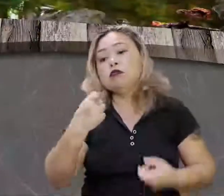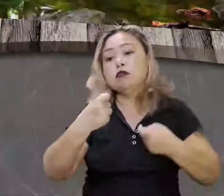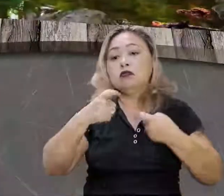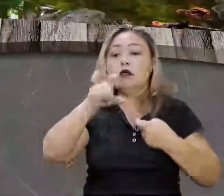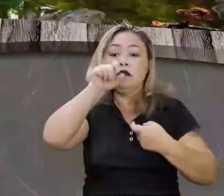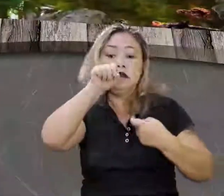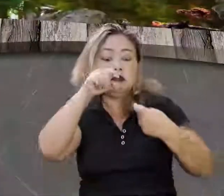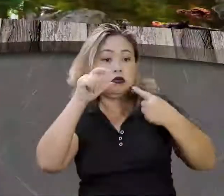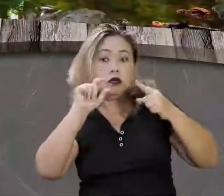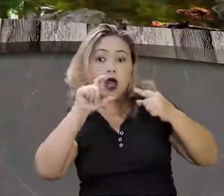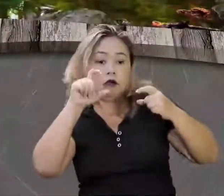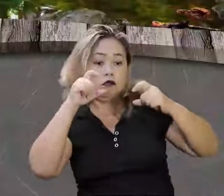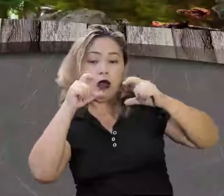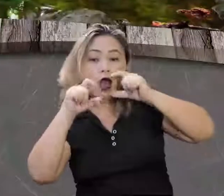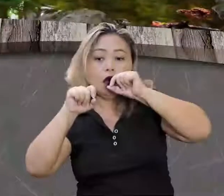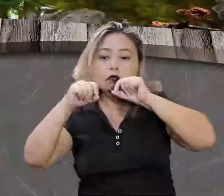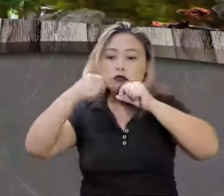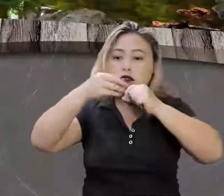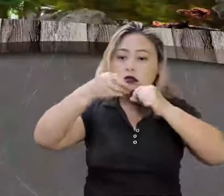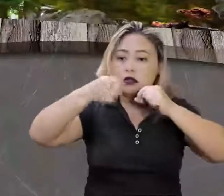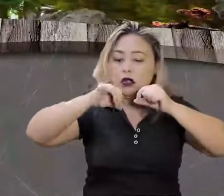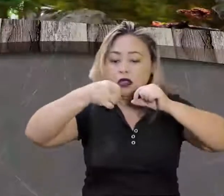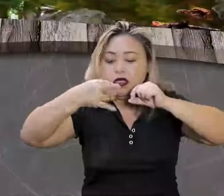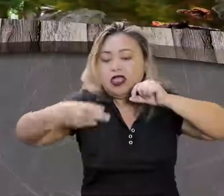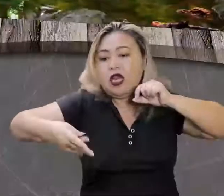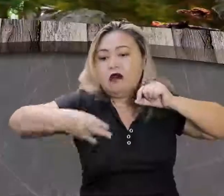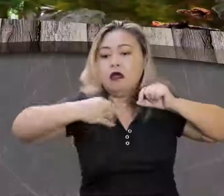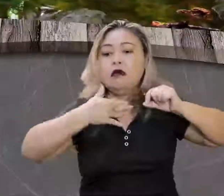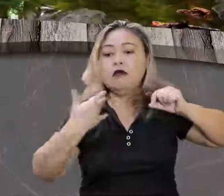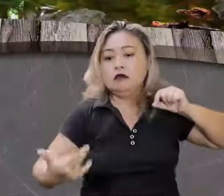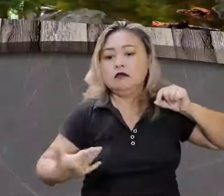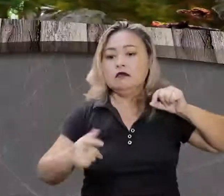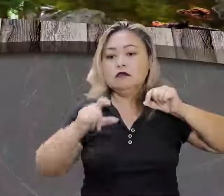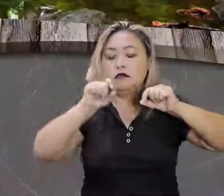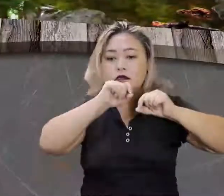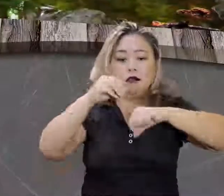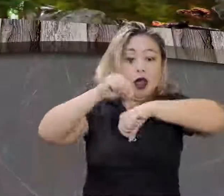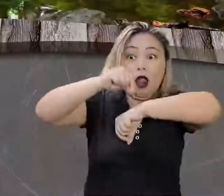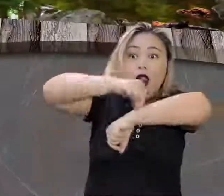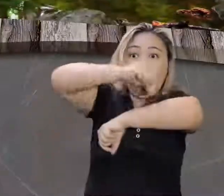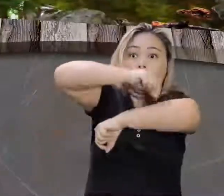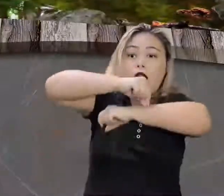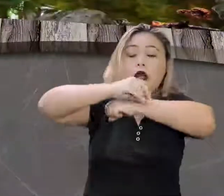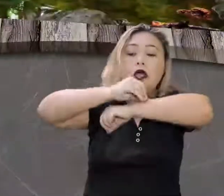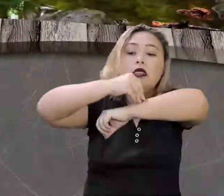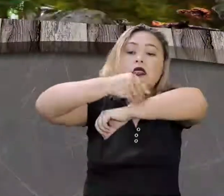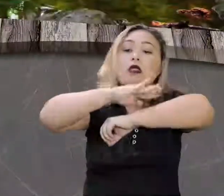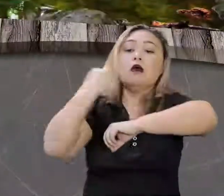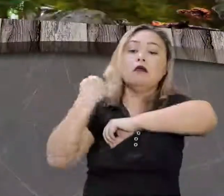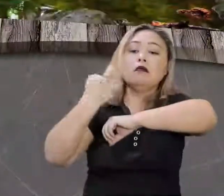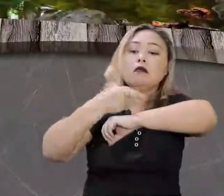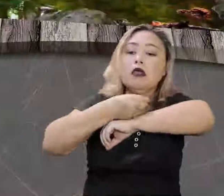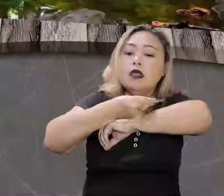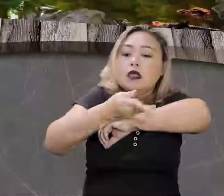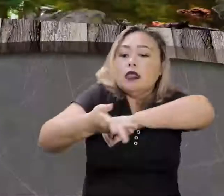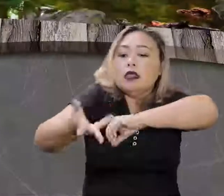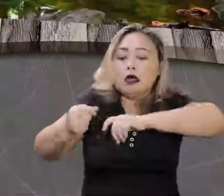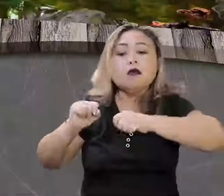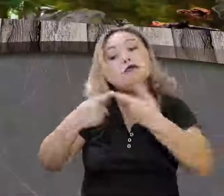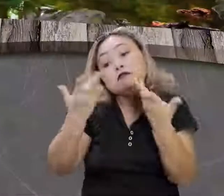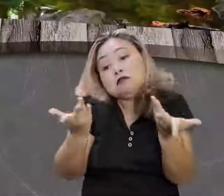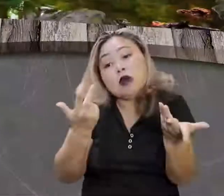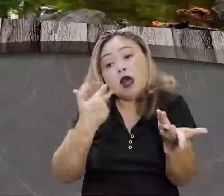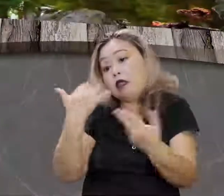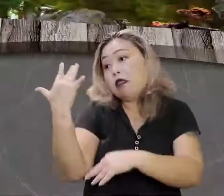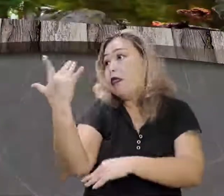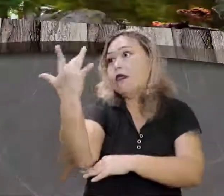uma predação e deixar ali os seus restos mortais, né? Que triste. Mas é assim, faz parte